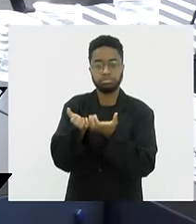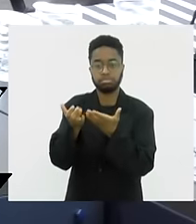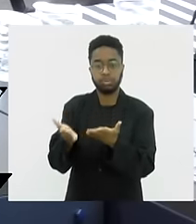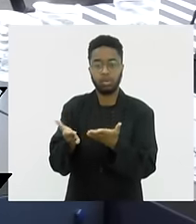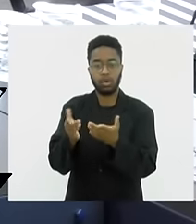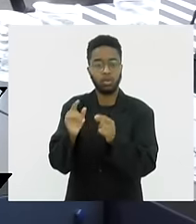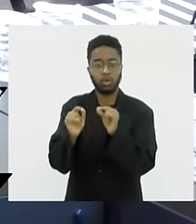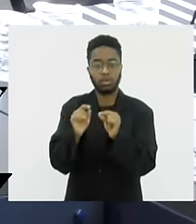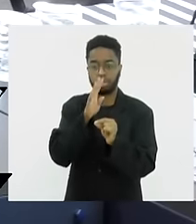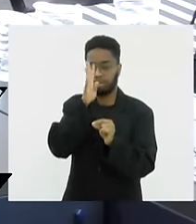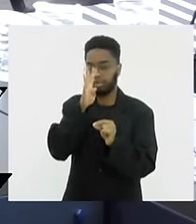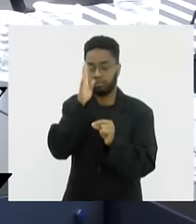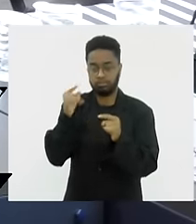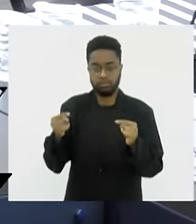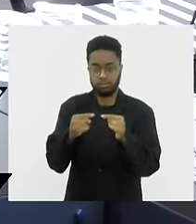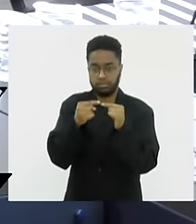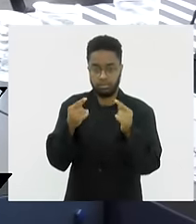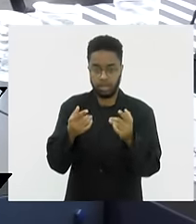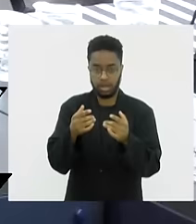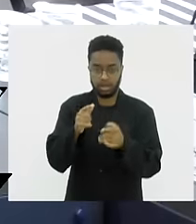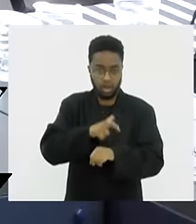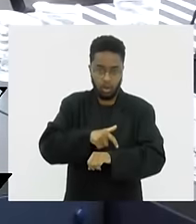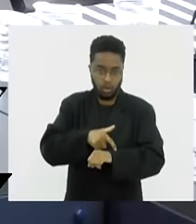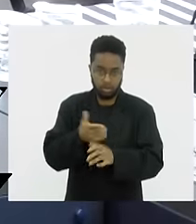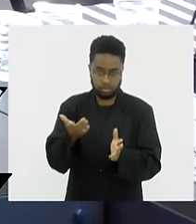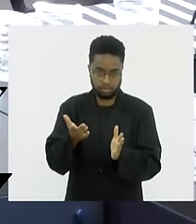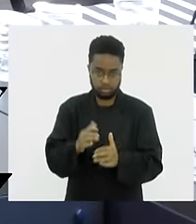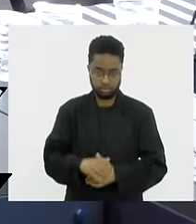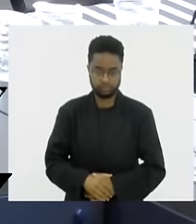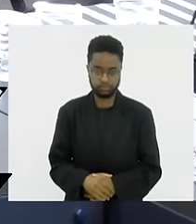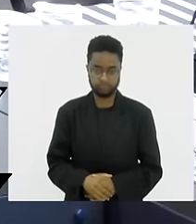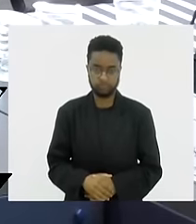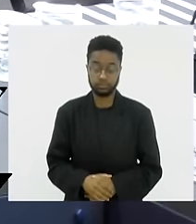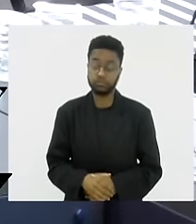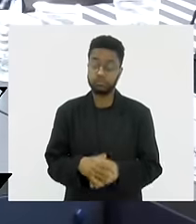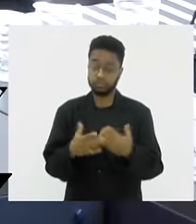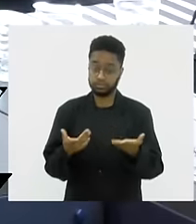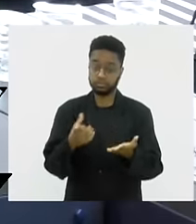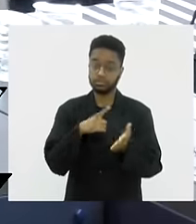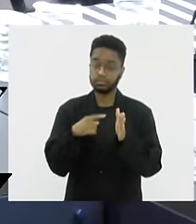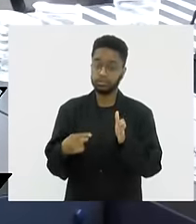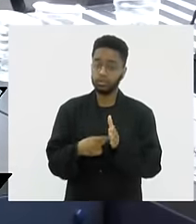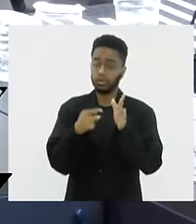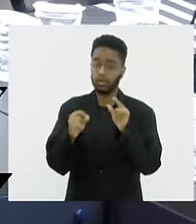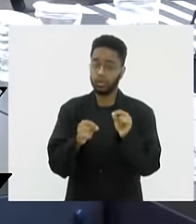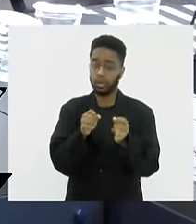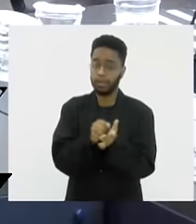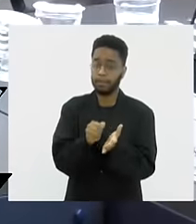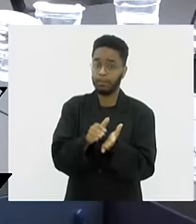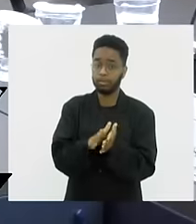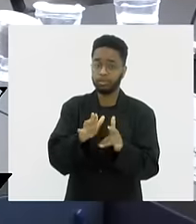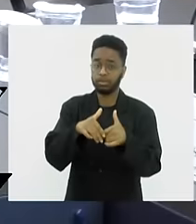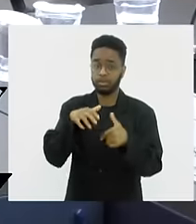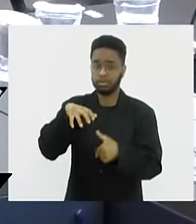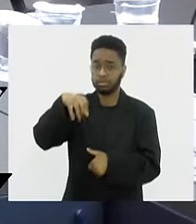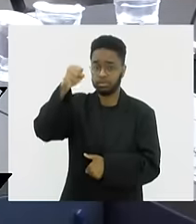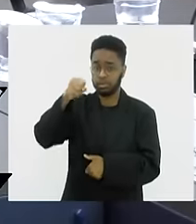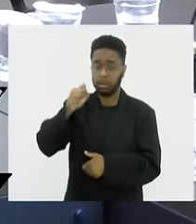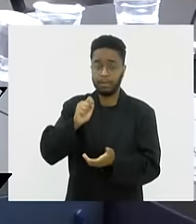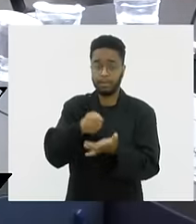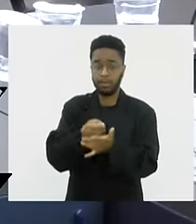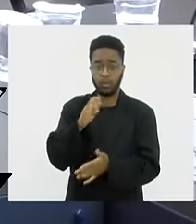com o que o fiscal decidir ali naquele momento. E aí, deputado Rodrigo Amorim, nós temos aqui denúncias de multas por lâmpada queimada de